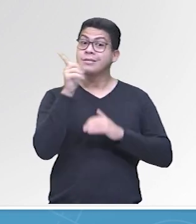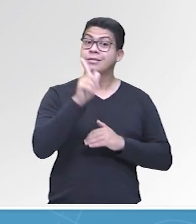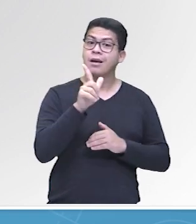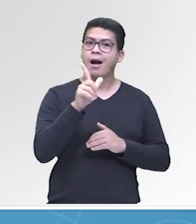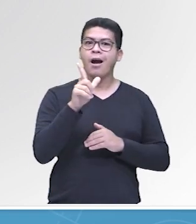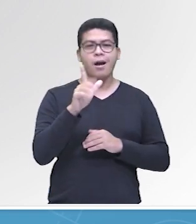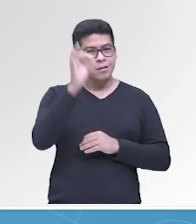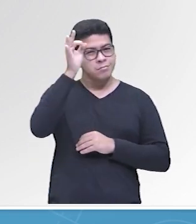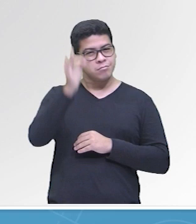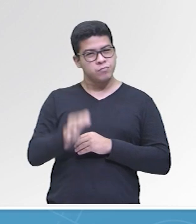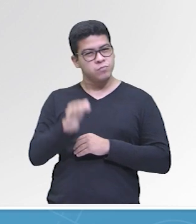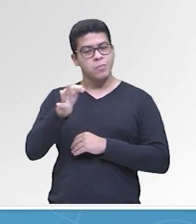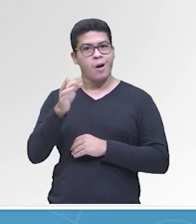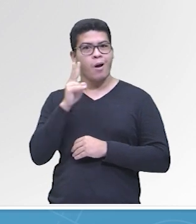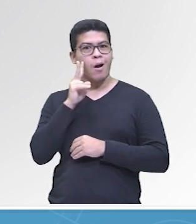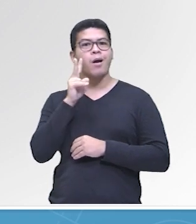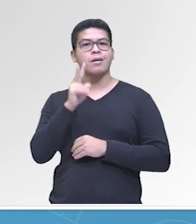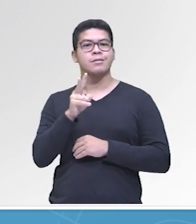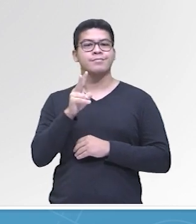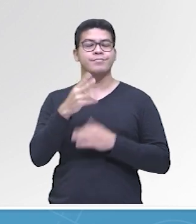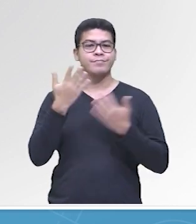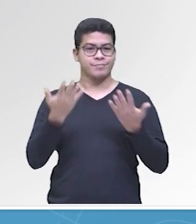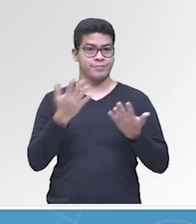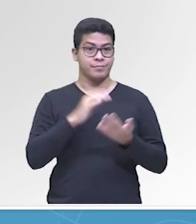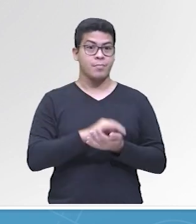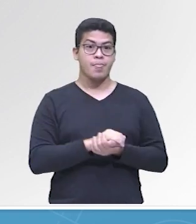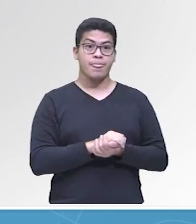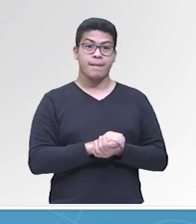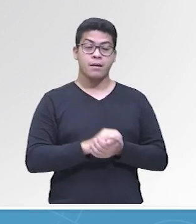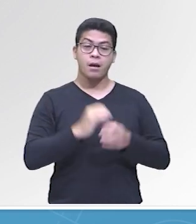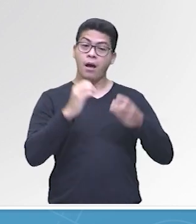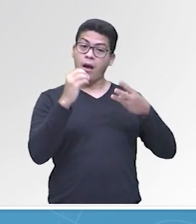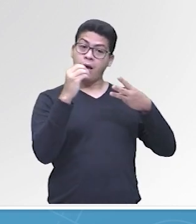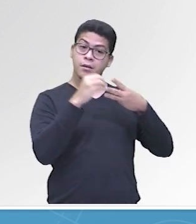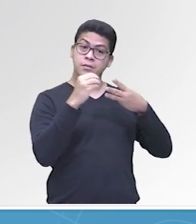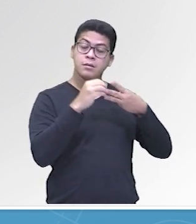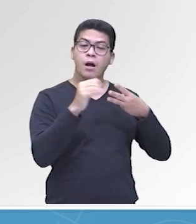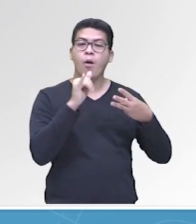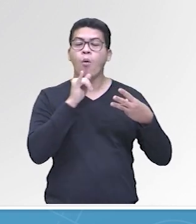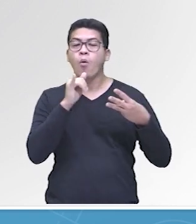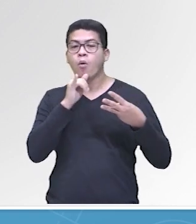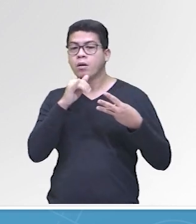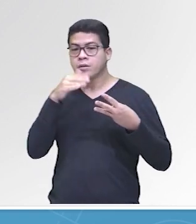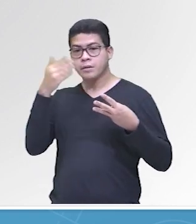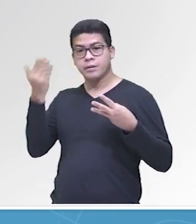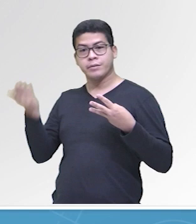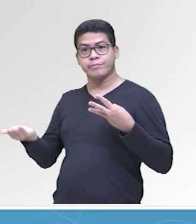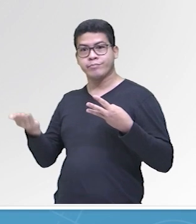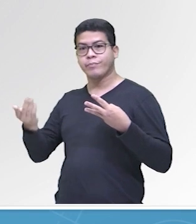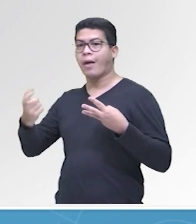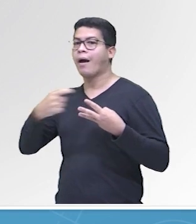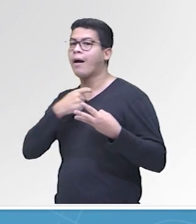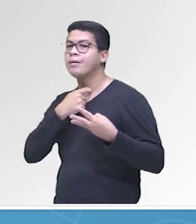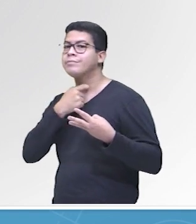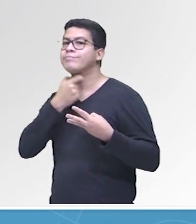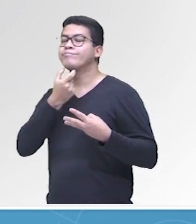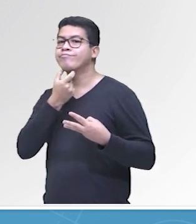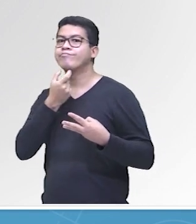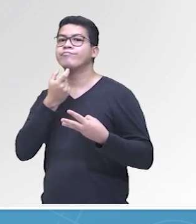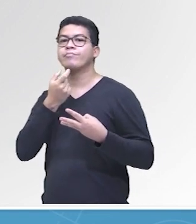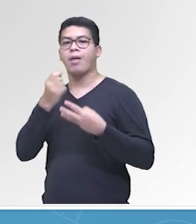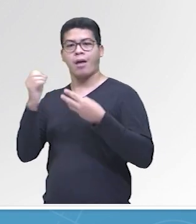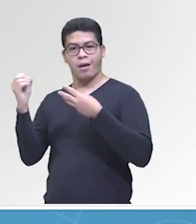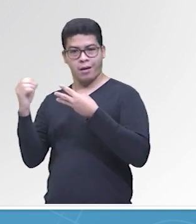responder corretamente essa questão. Então, vamos lá. Célula, o exemplo de célula da traqueia. E